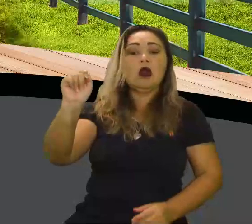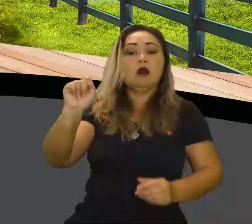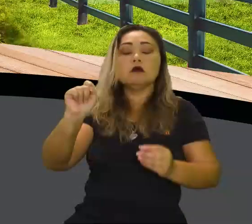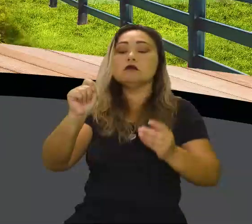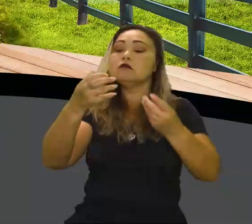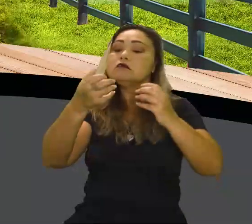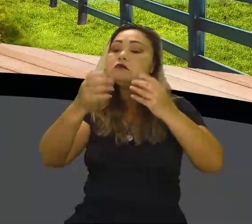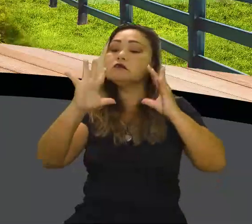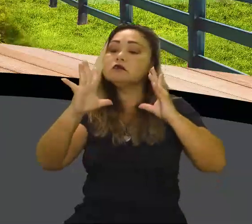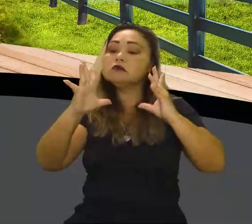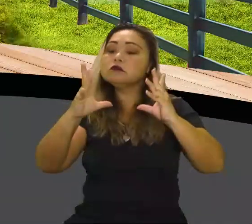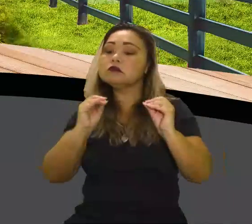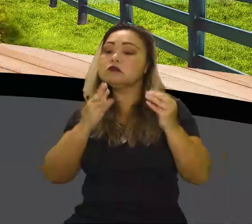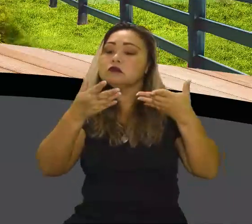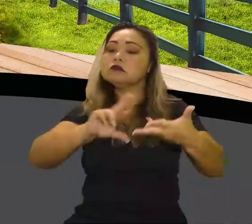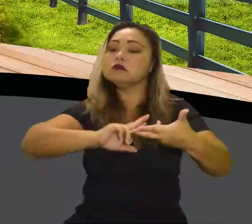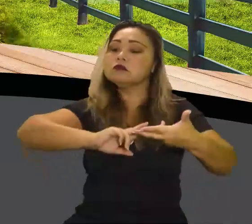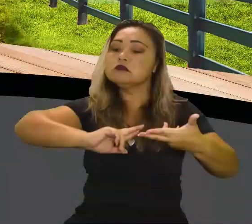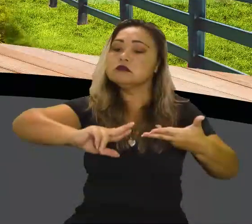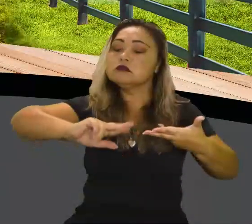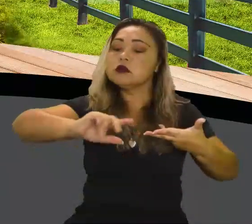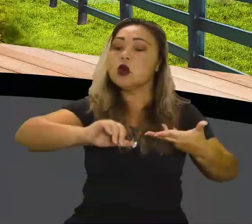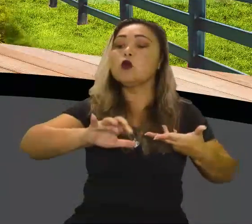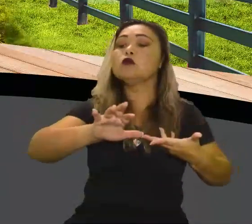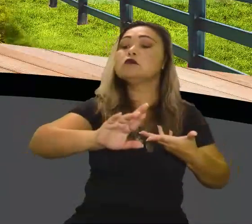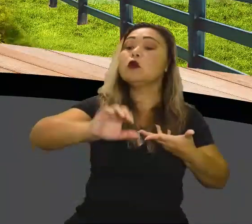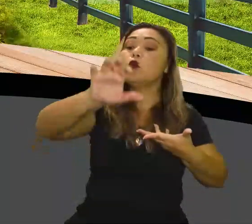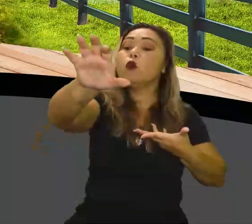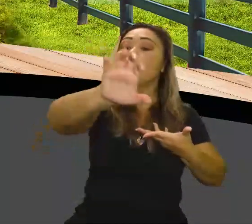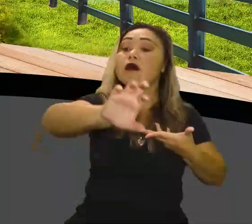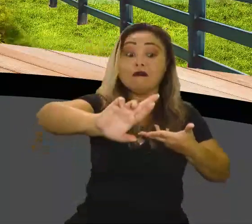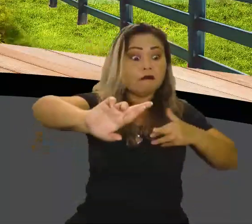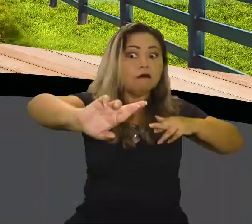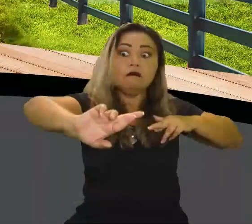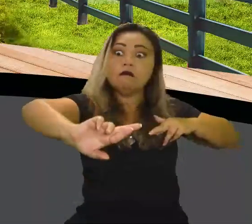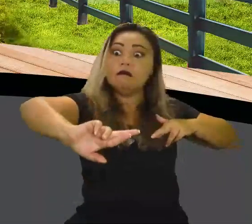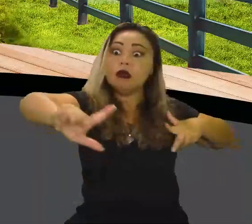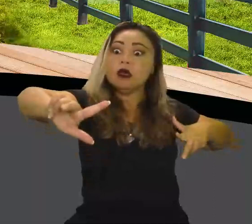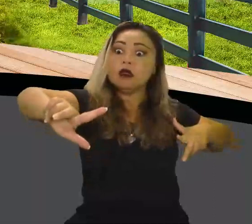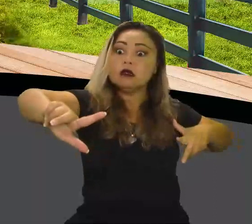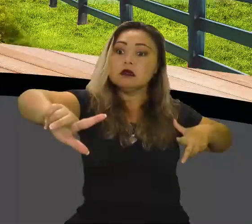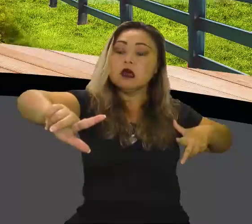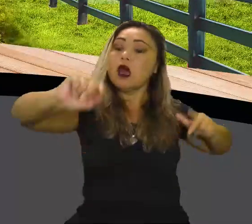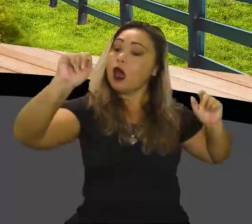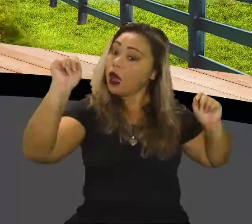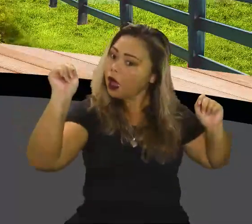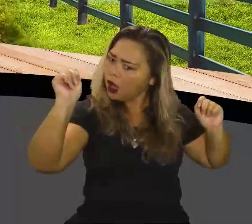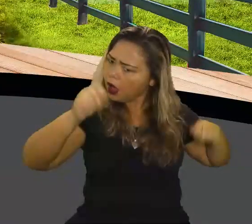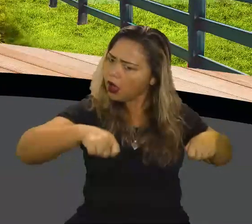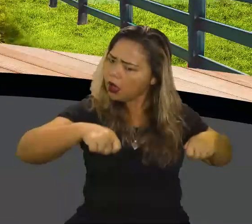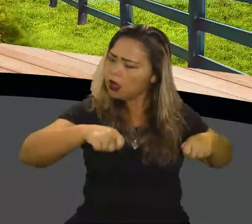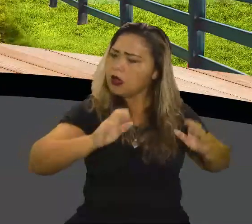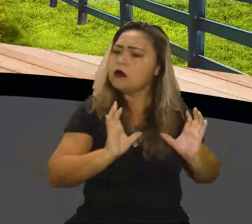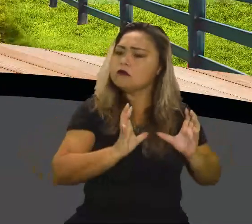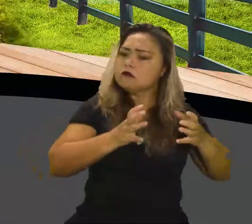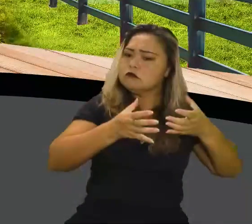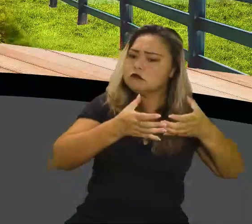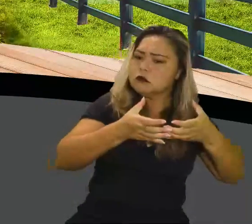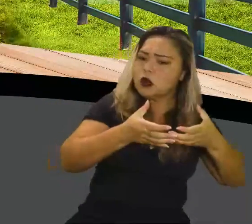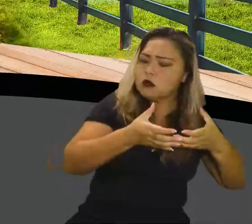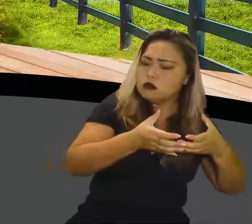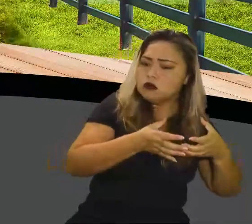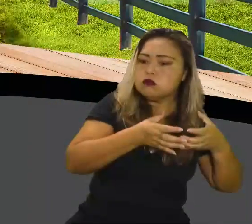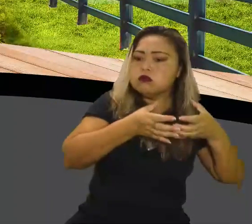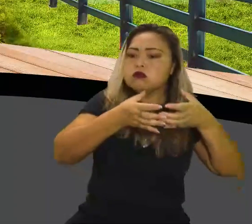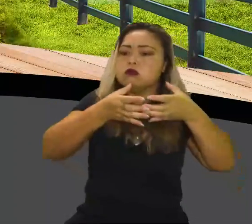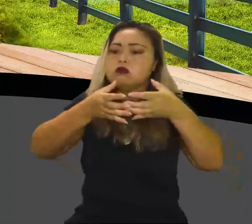uma característica totalmente diferente das outras regiões. Isso sim você pode através da apis mellifera, que não